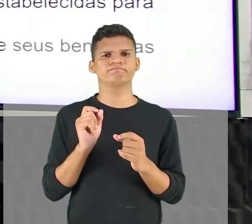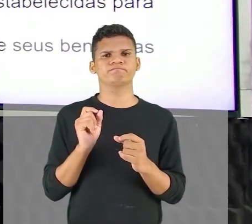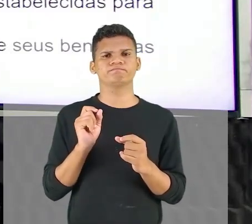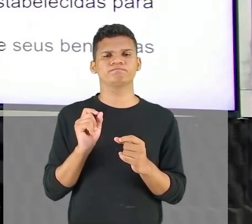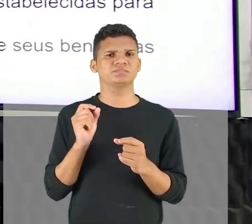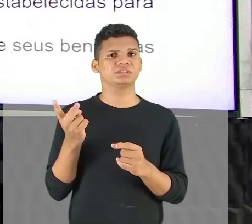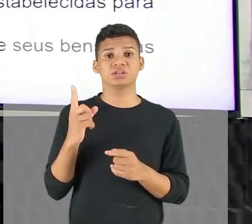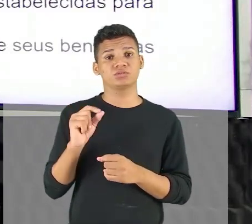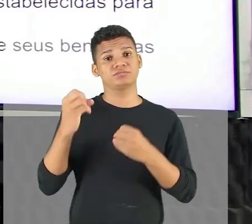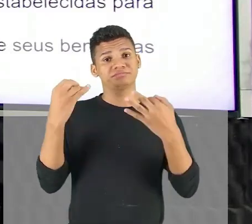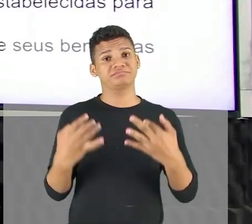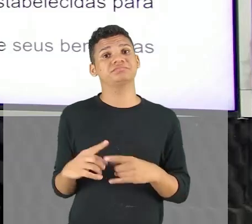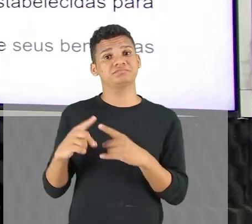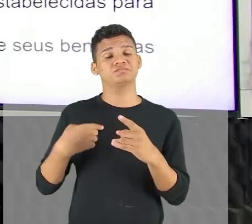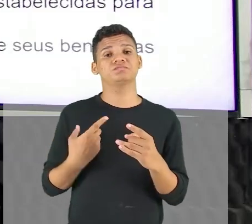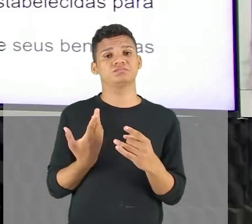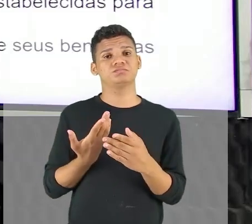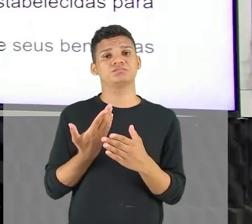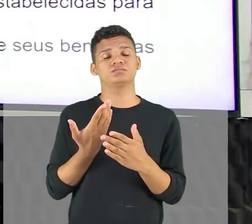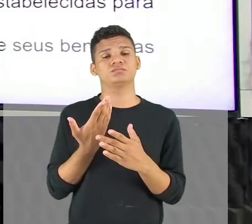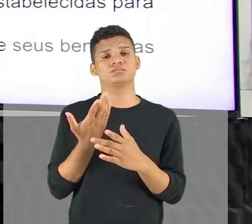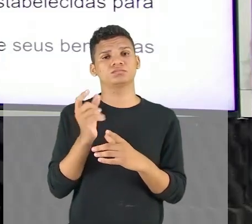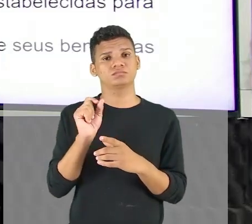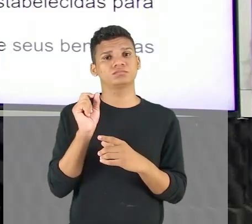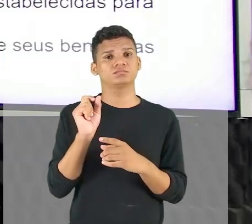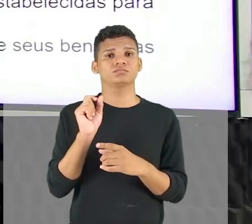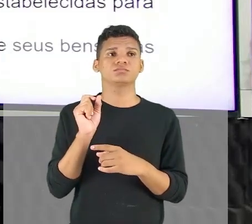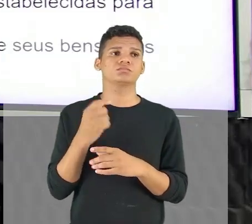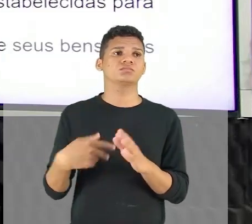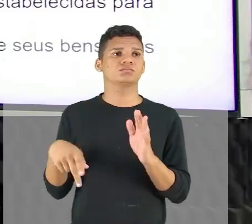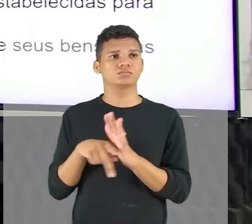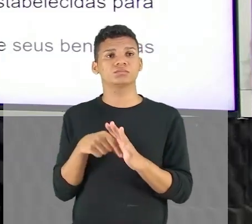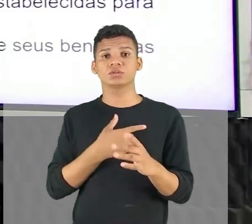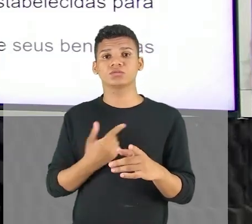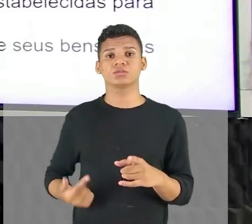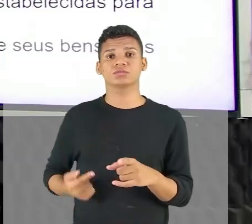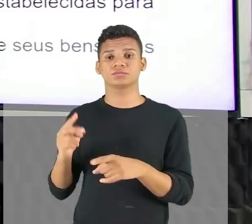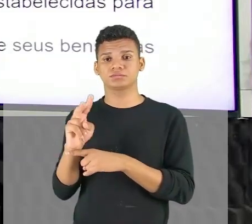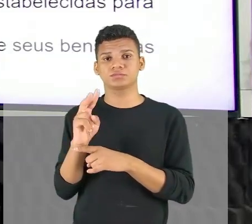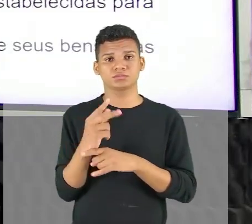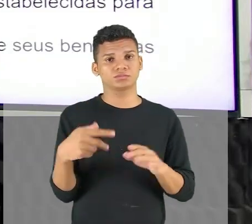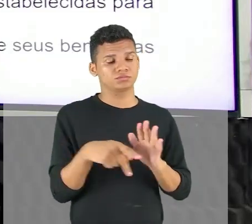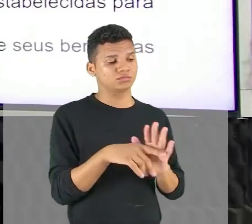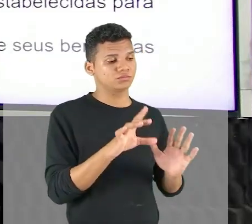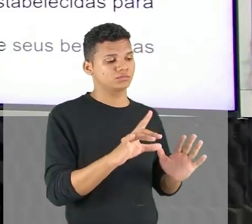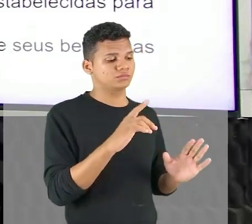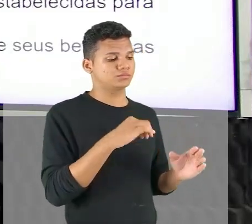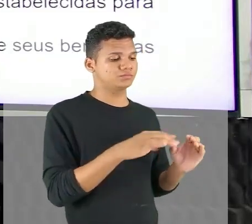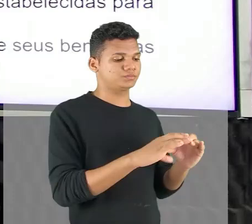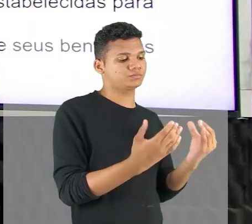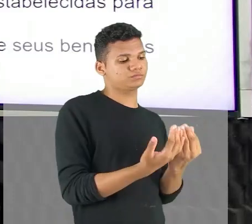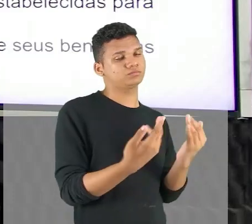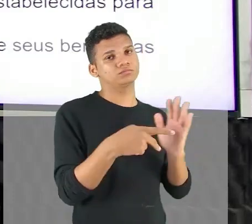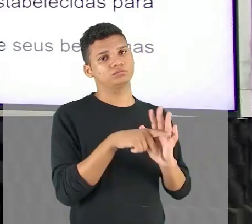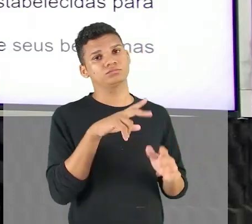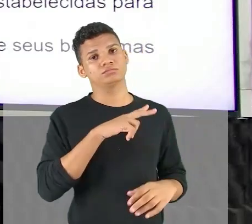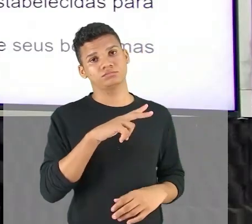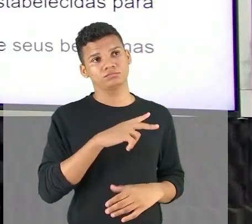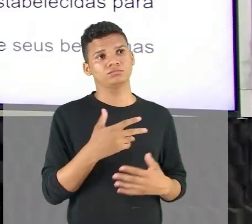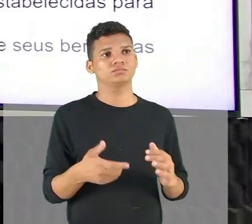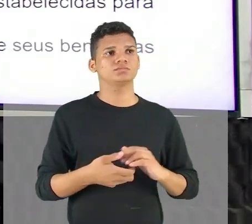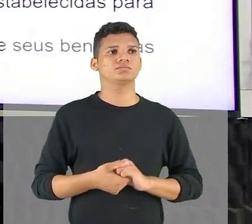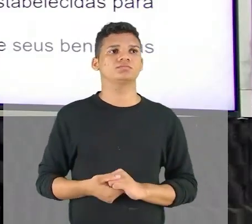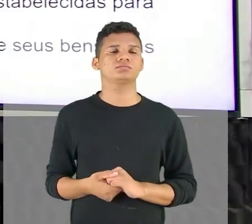que se trata. O Estado aqui ele deve existir para proteger essa propriedade privada, que é um direito